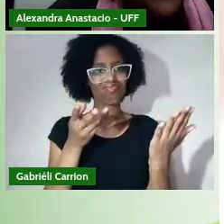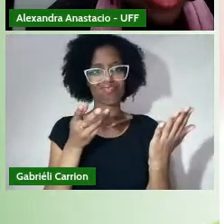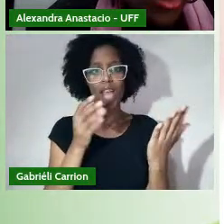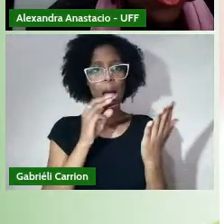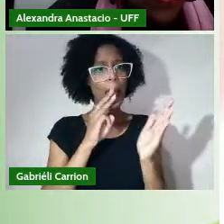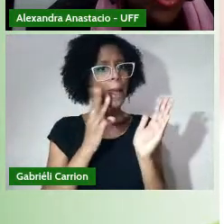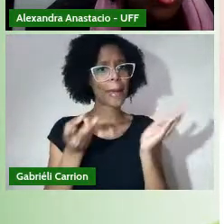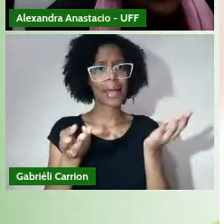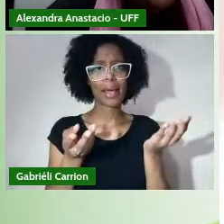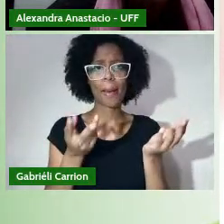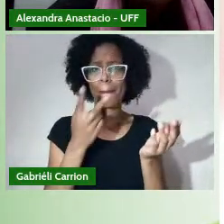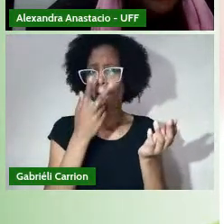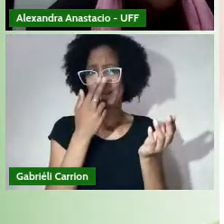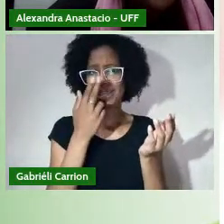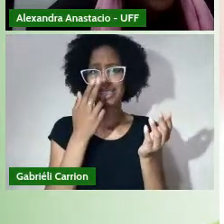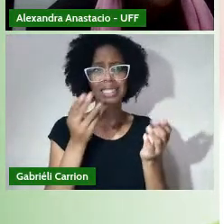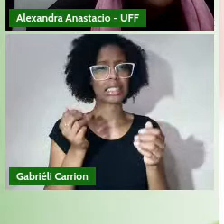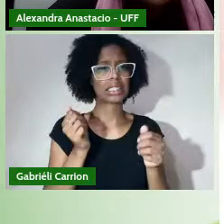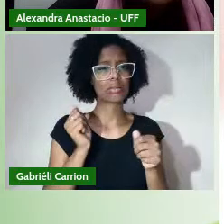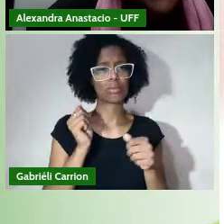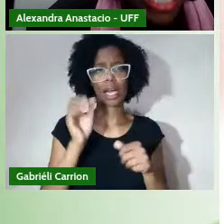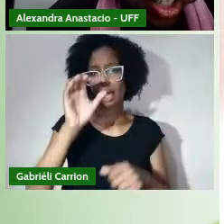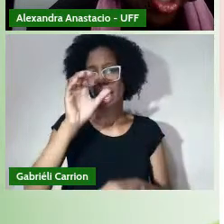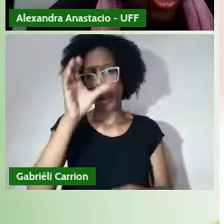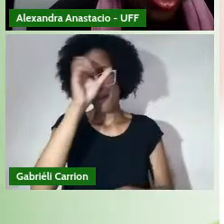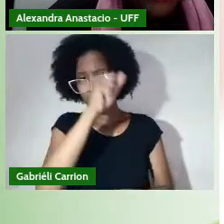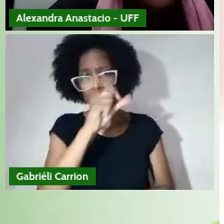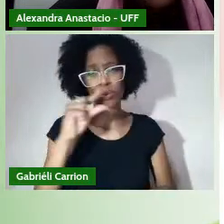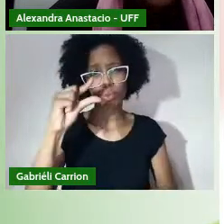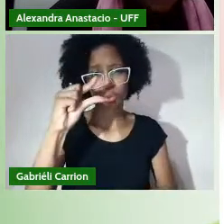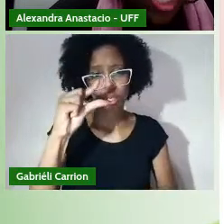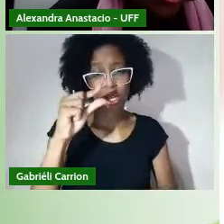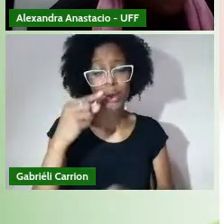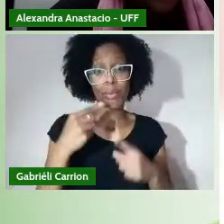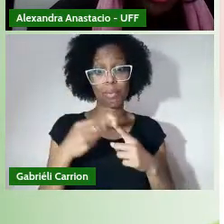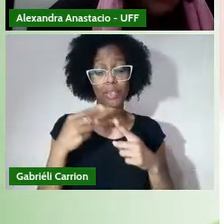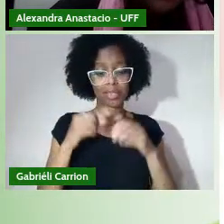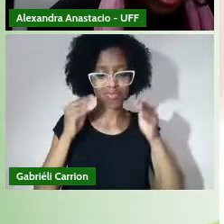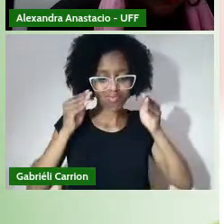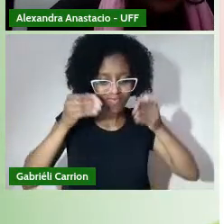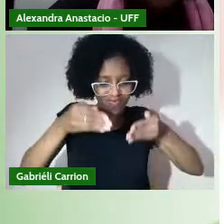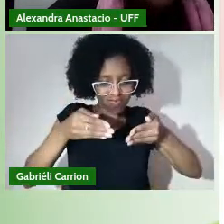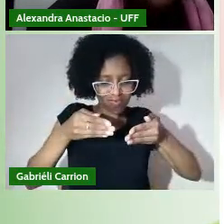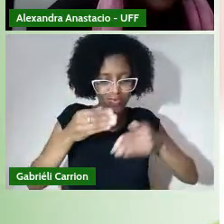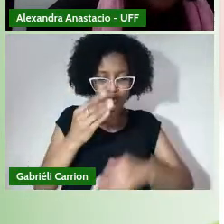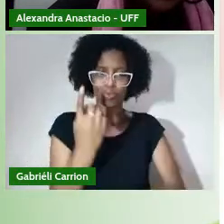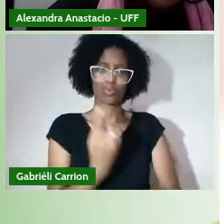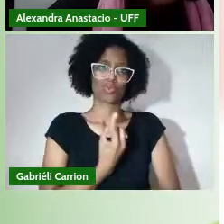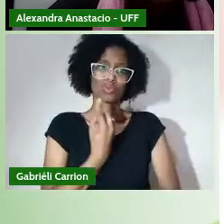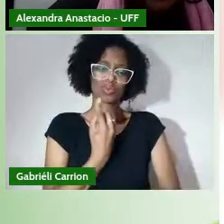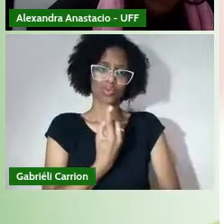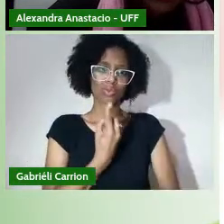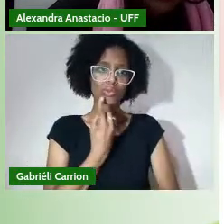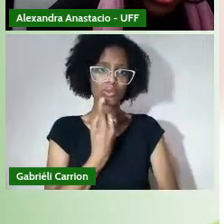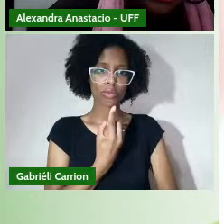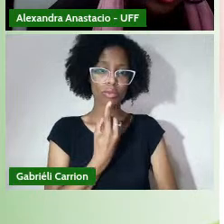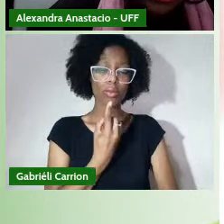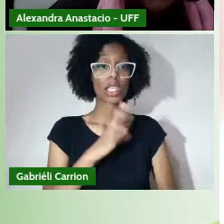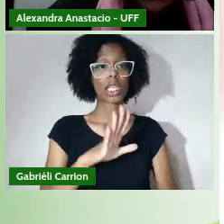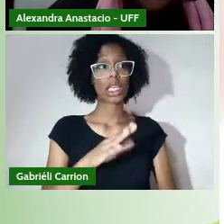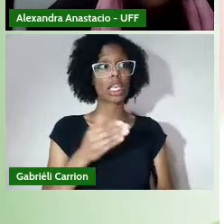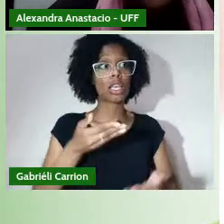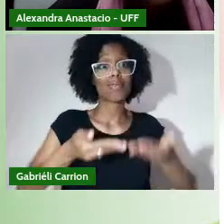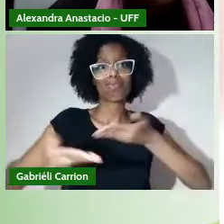mais passivo. O que faz com que o aluno se engaje, e esse engajamento é fundamental para o processo de ensino, de